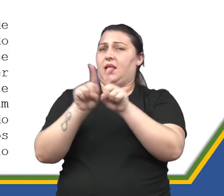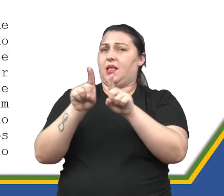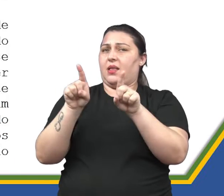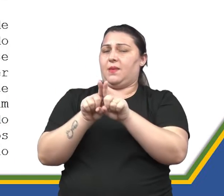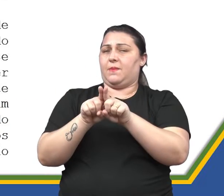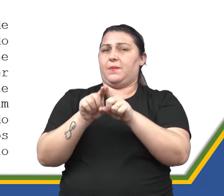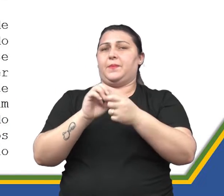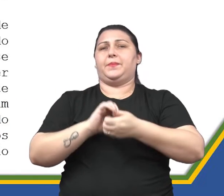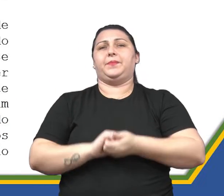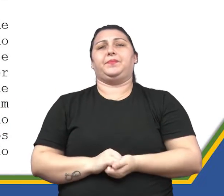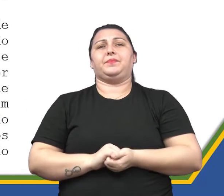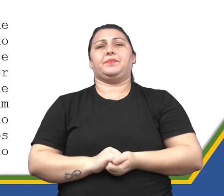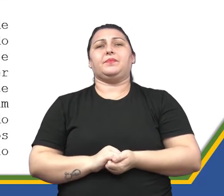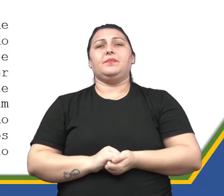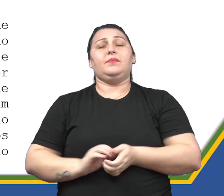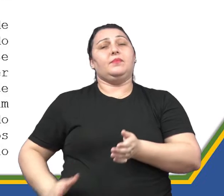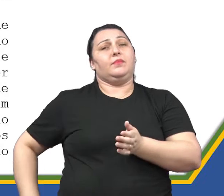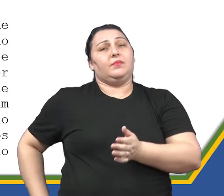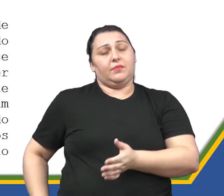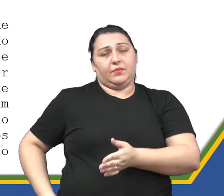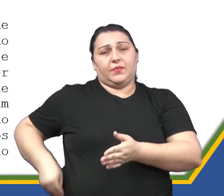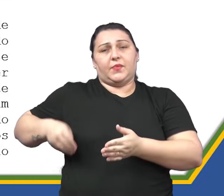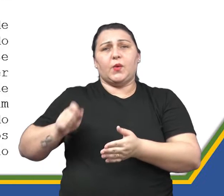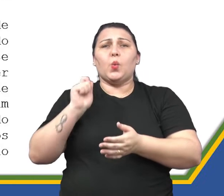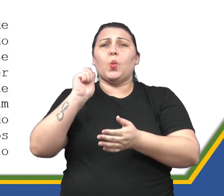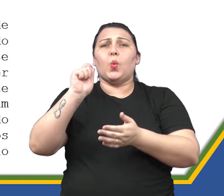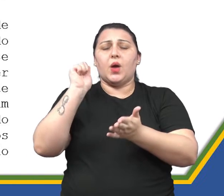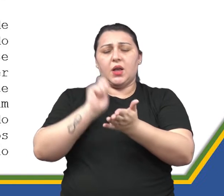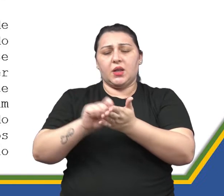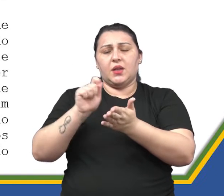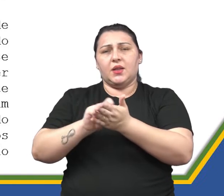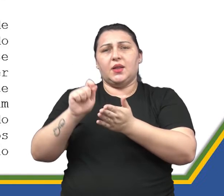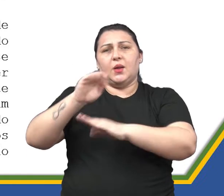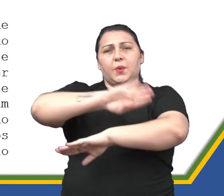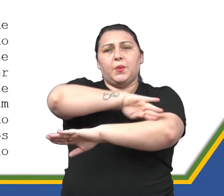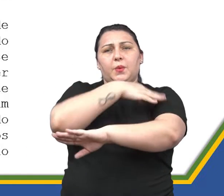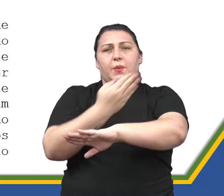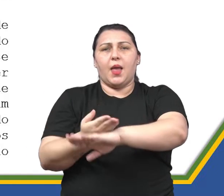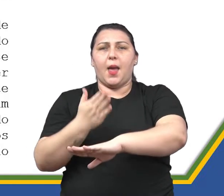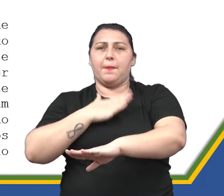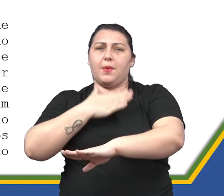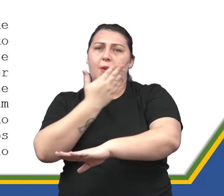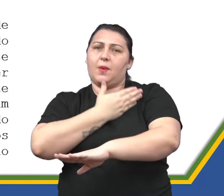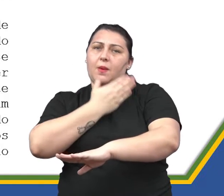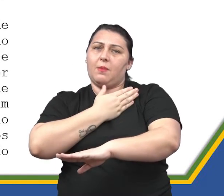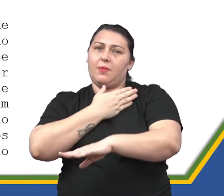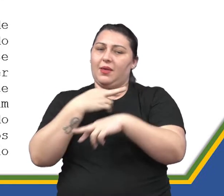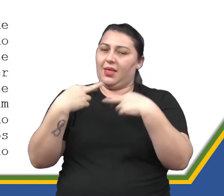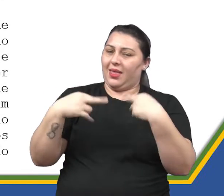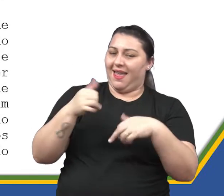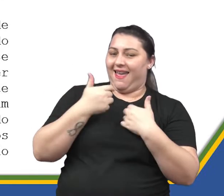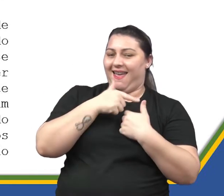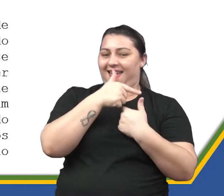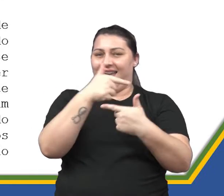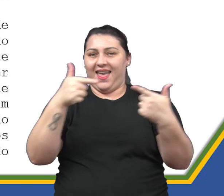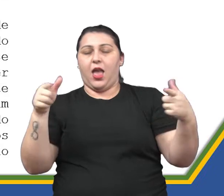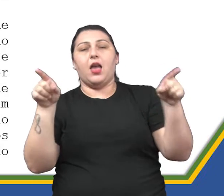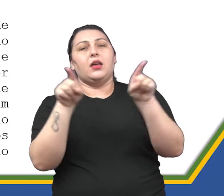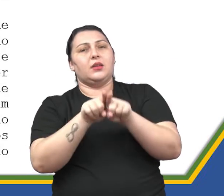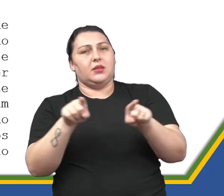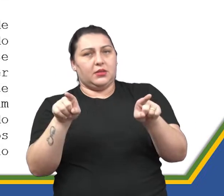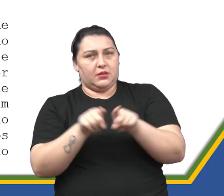incomodado. Eu tirava do bolso o que escrevera durante o dia e meus colegas criticavam. Eles também sacavam